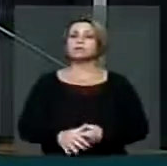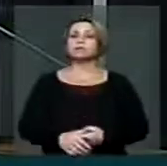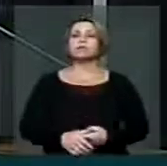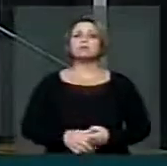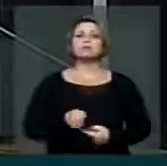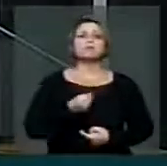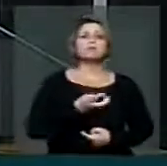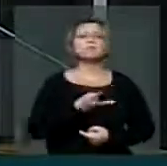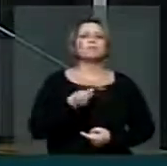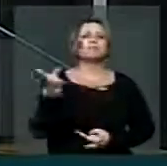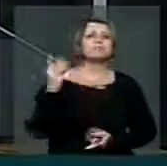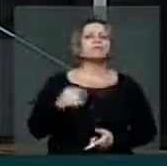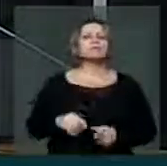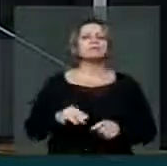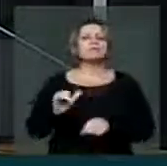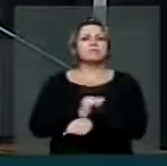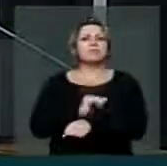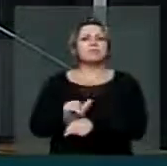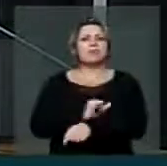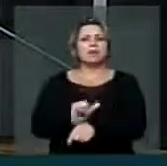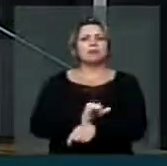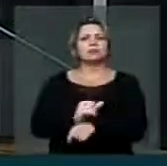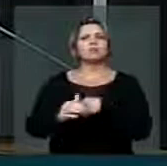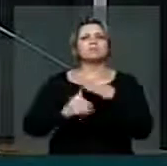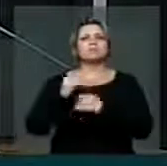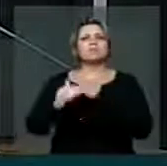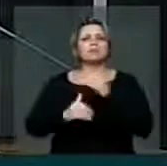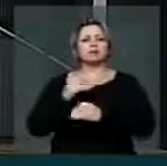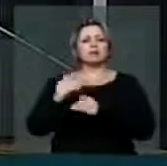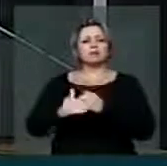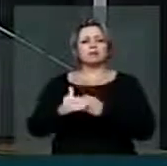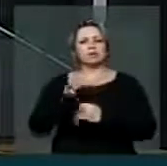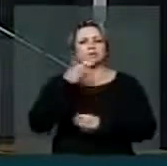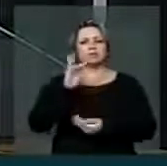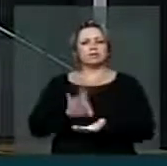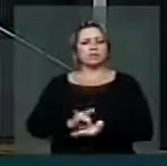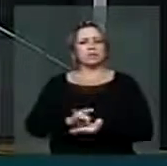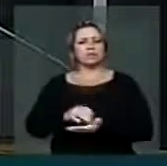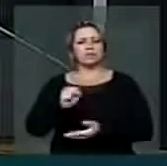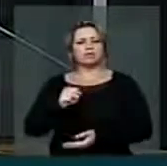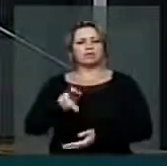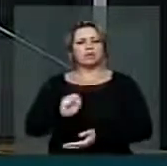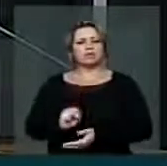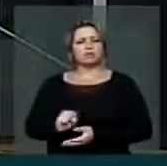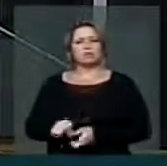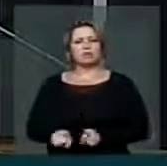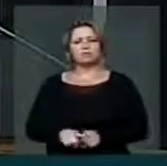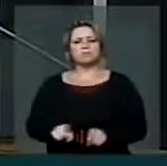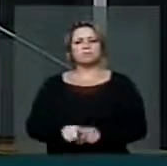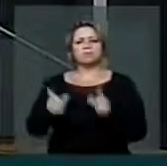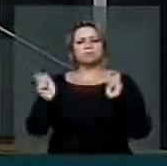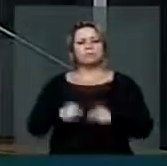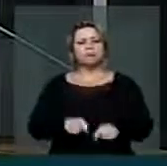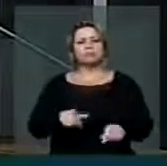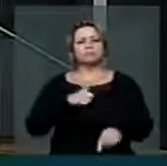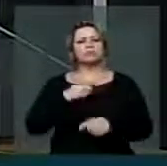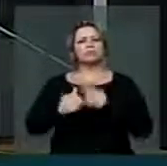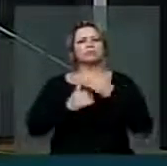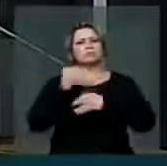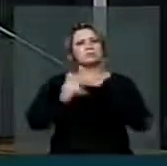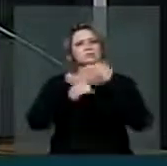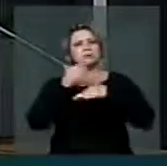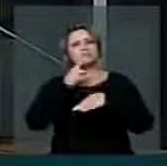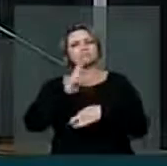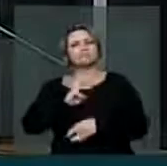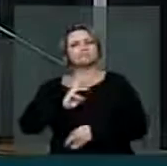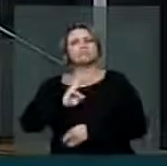são inúmeras as medidas a serem tomadas para que o Sistema Único de Saúde possa dar as